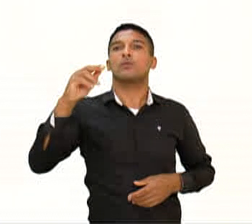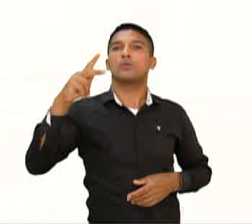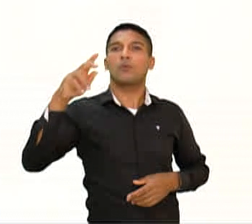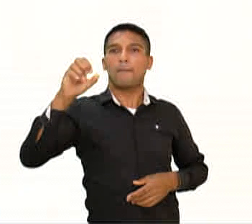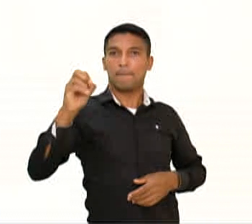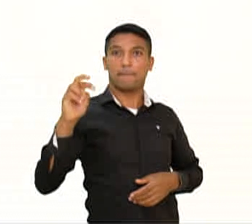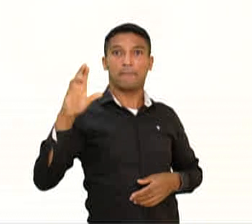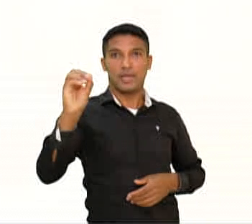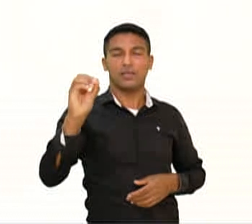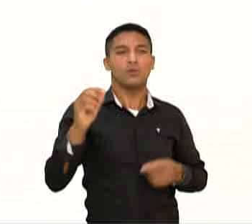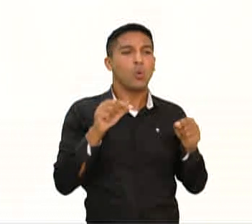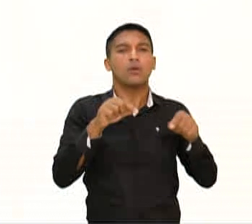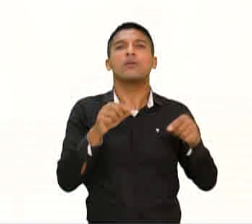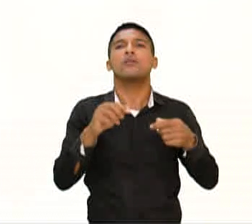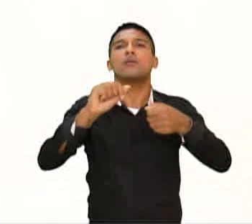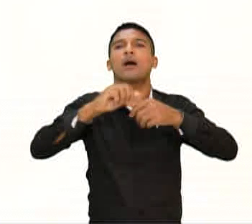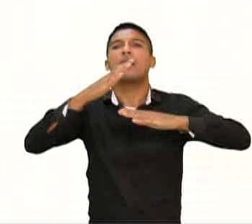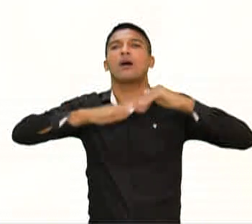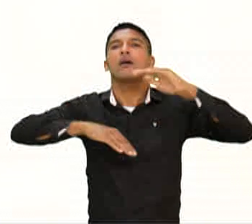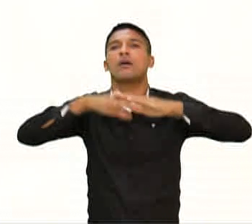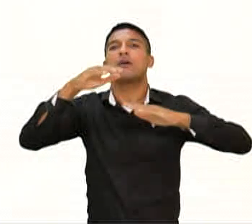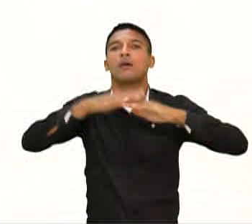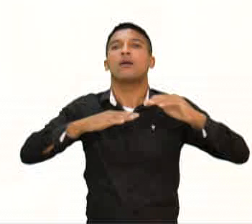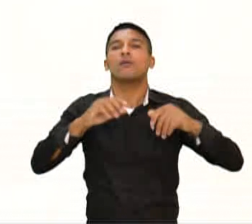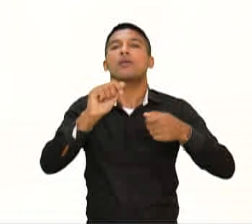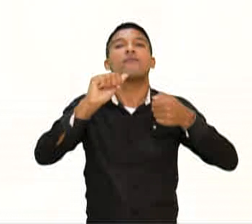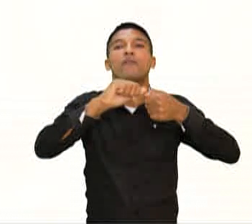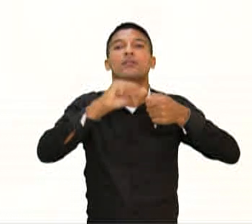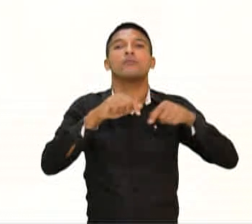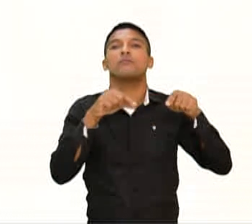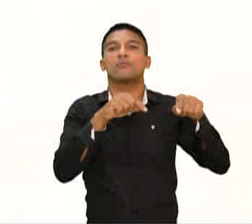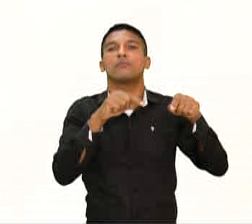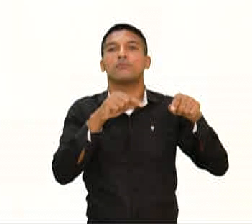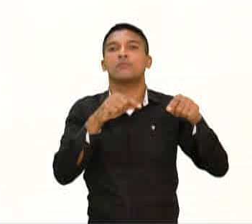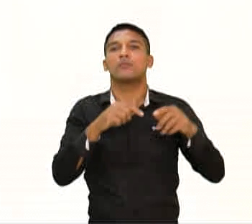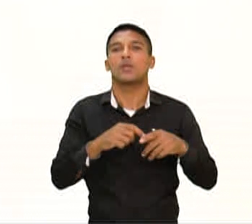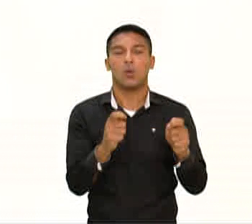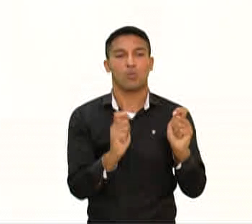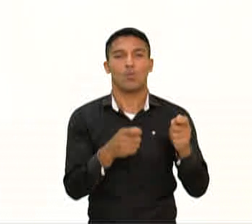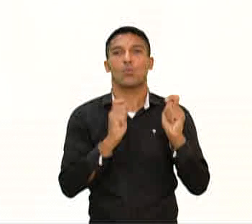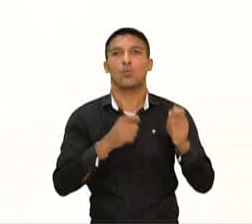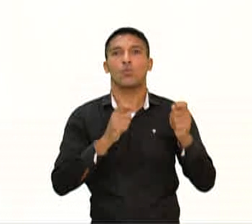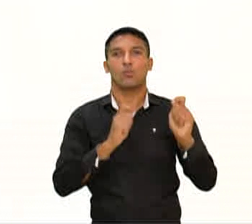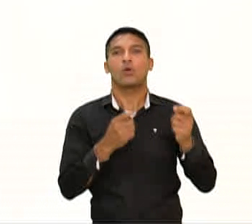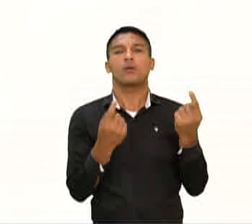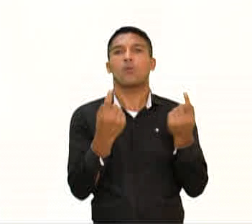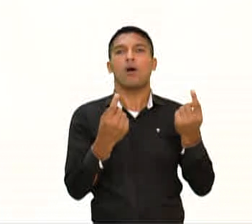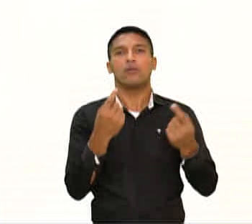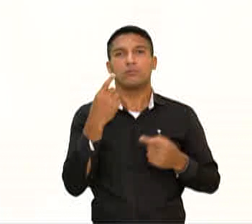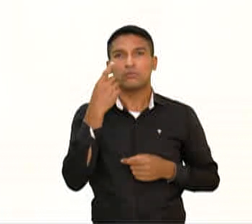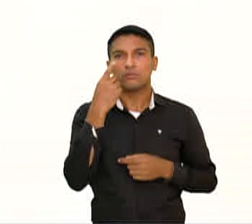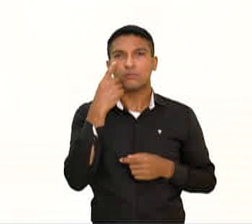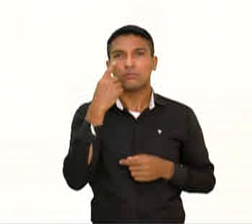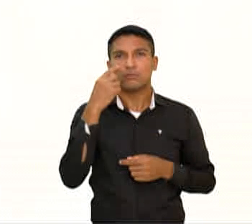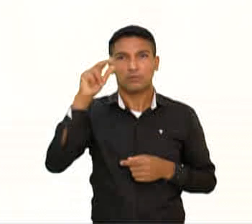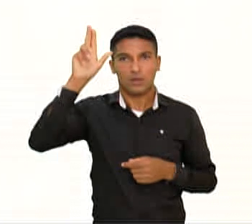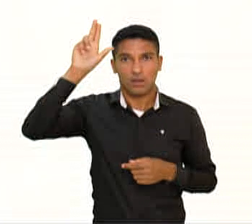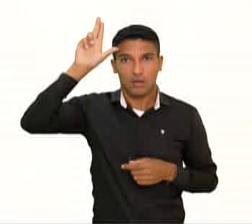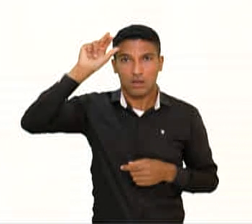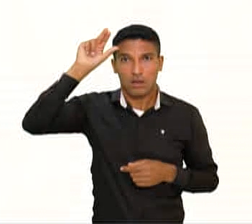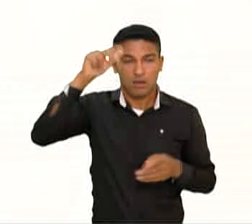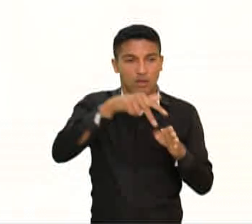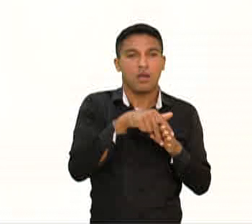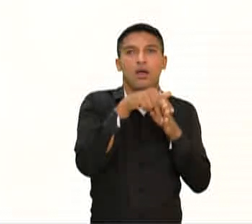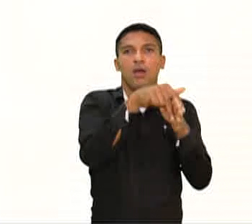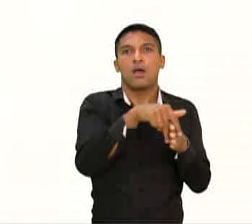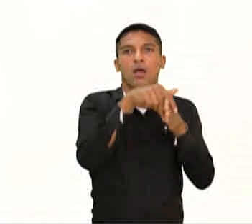B. Exerciam mineração e comércio nas terras do interior da colônia. C. Praticavam agricultura extensiva e comércio de ouro nas cidades do